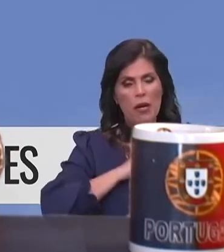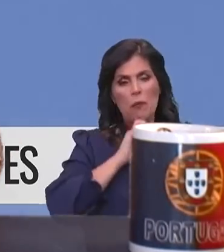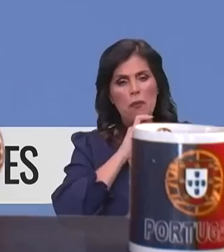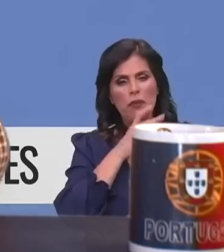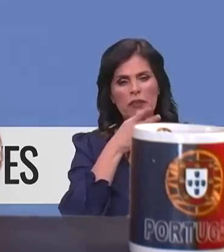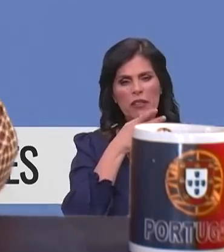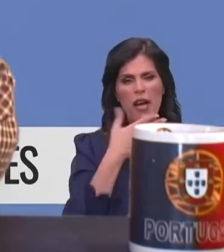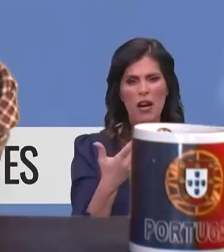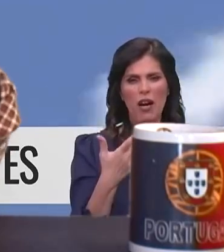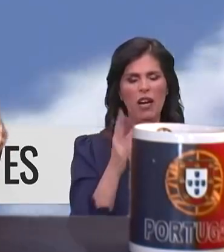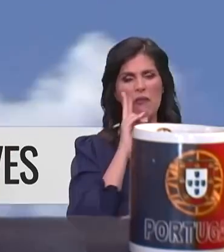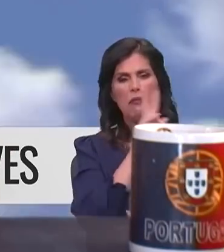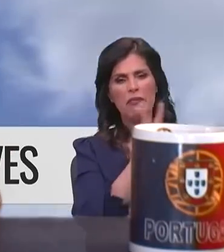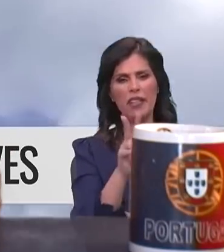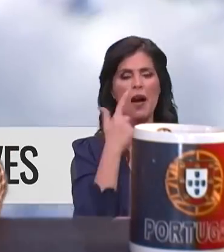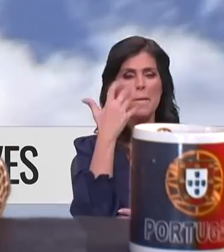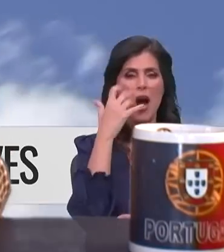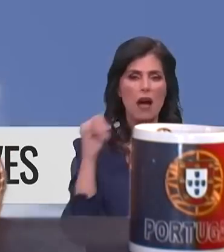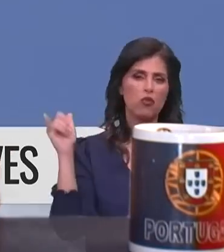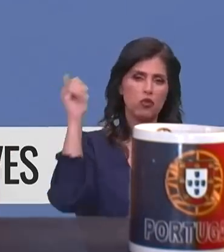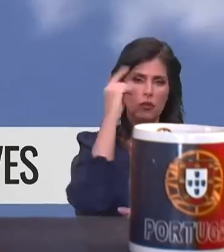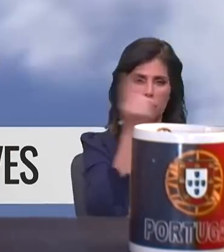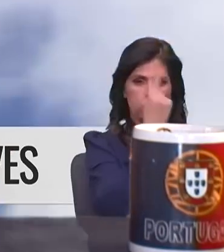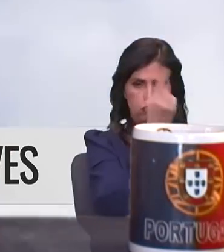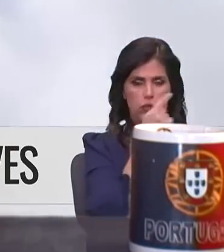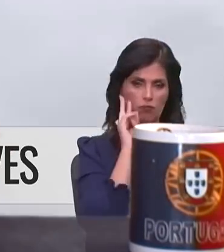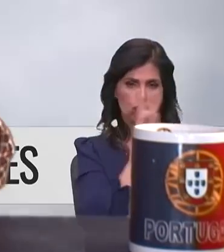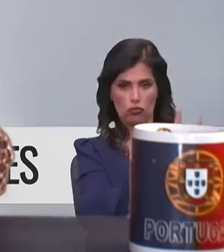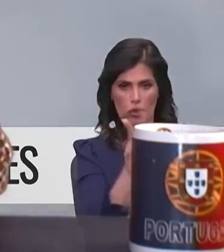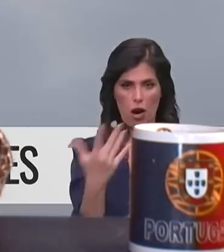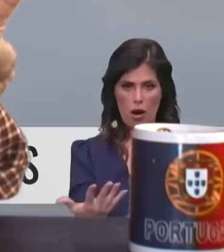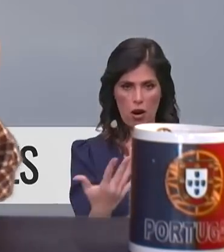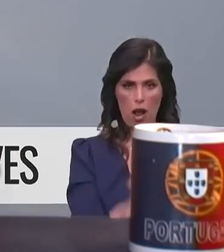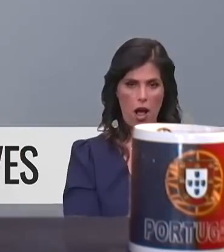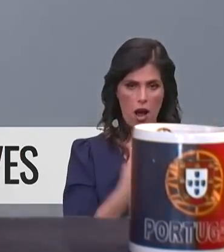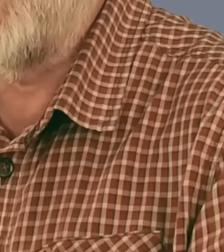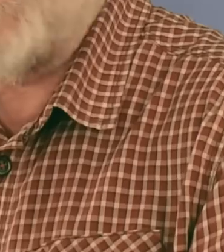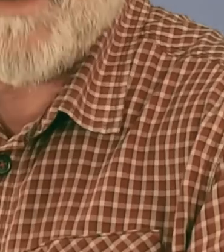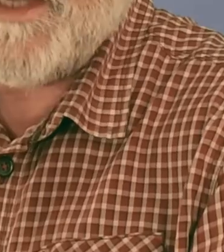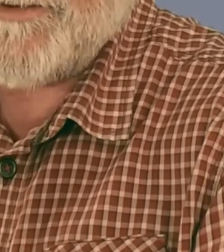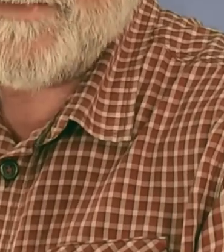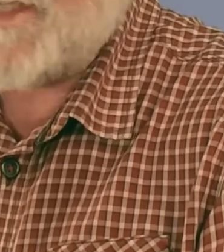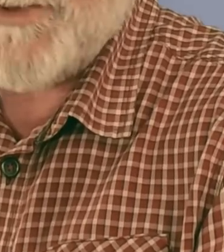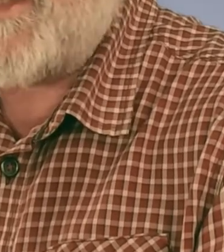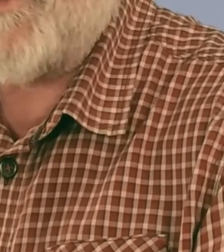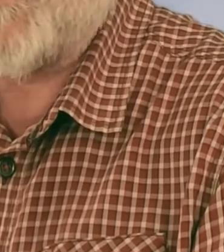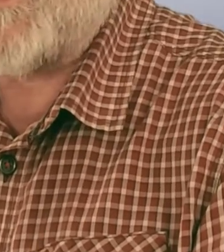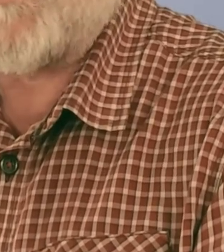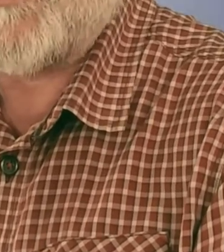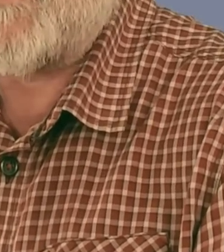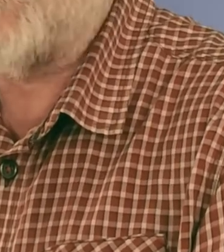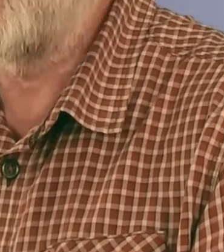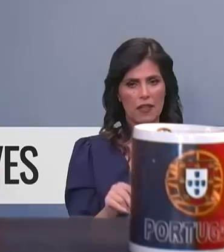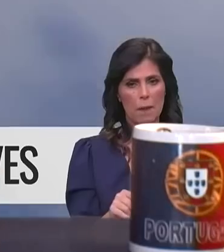no espaço entre os discursos que fizessem ruído nada encontra agora aqueles cartazes desculpa mas aquilo não é digno Aquilo não é